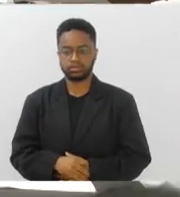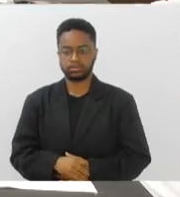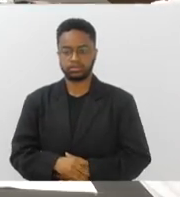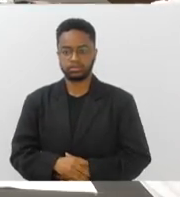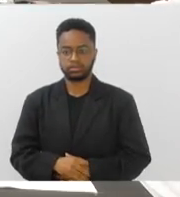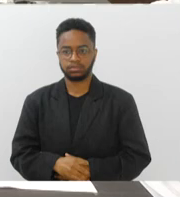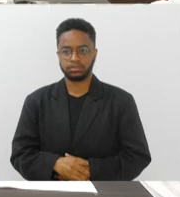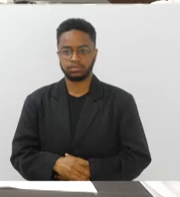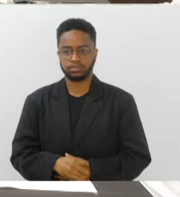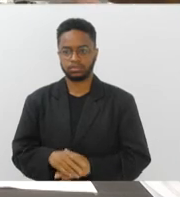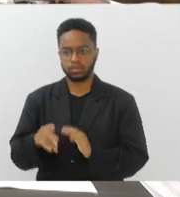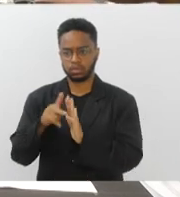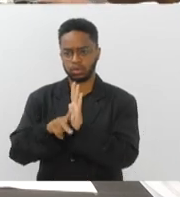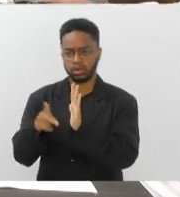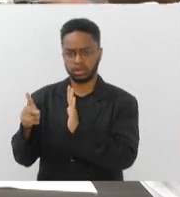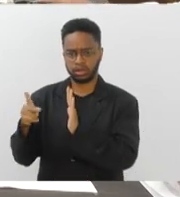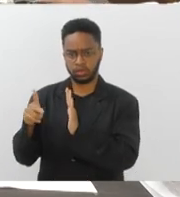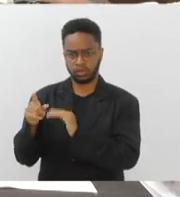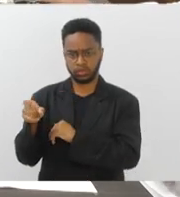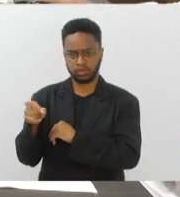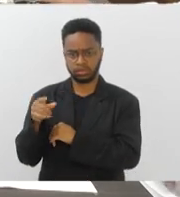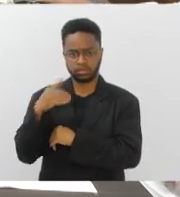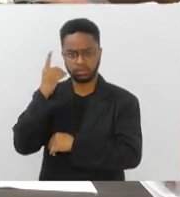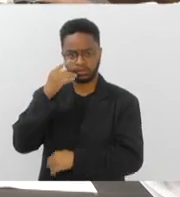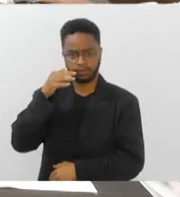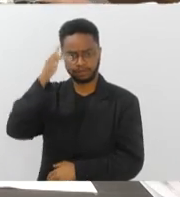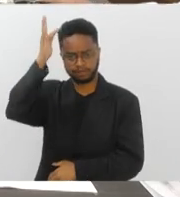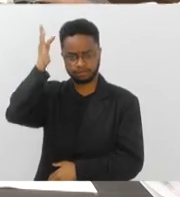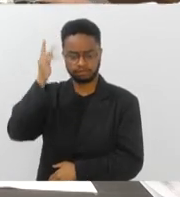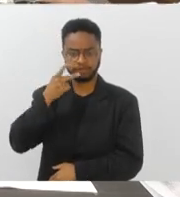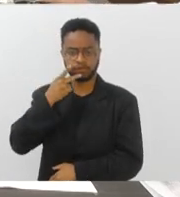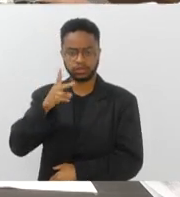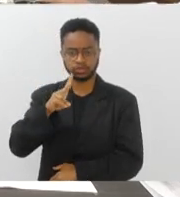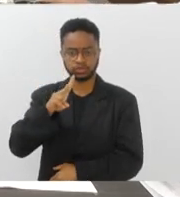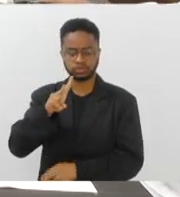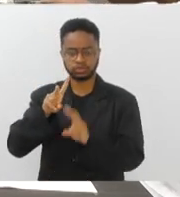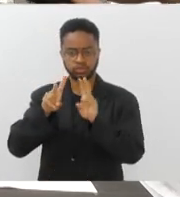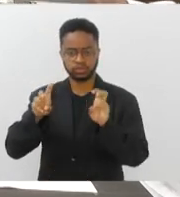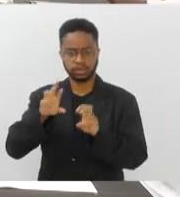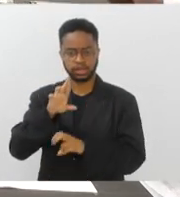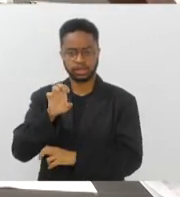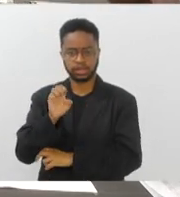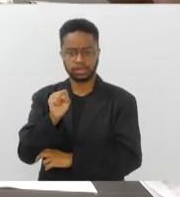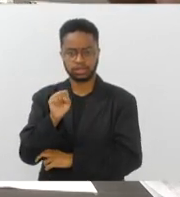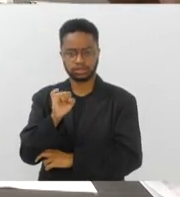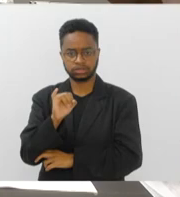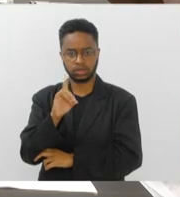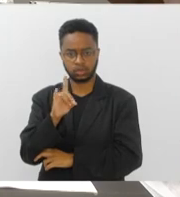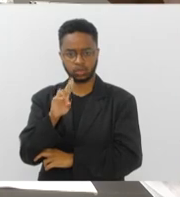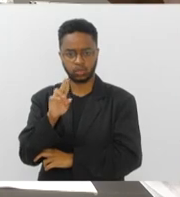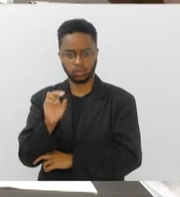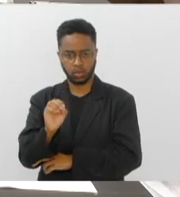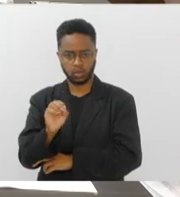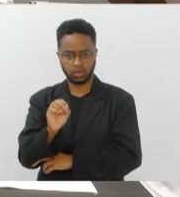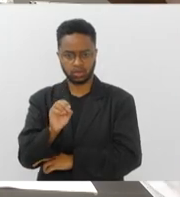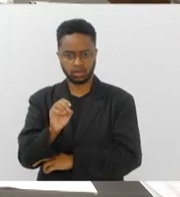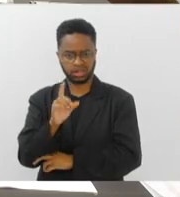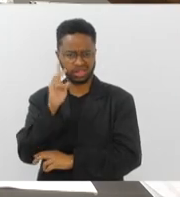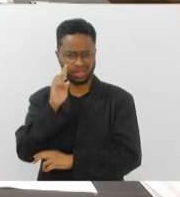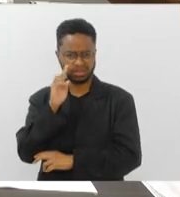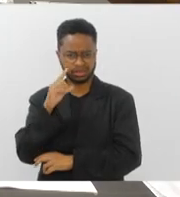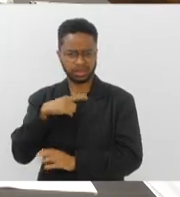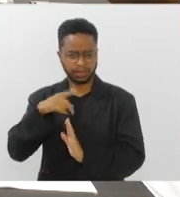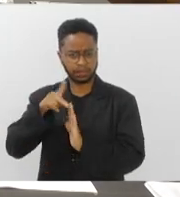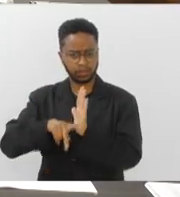Esse é aquele projeto de Vossa Excelência, deputado Fred, que falava sobre resíduos. Não, 45? Não. Lembra que tinha um projeto logo no